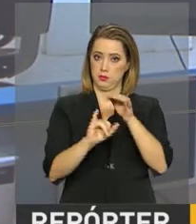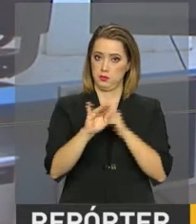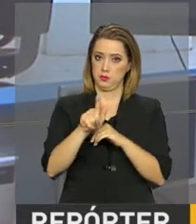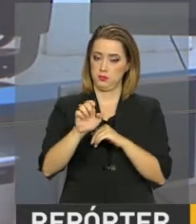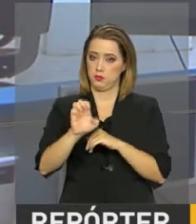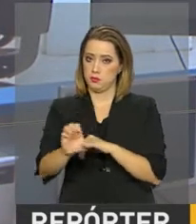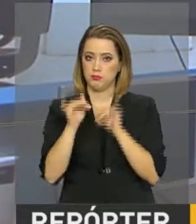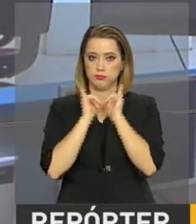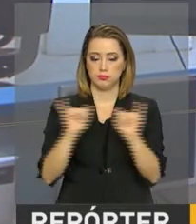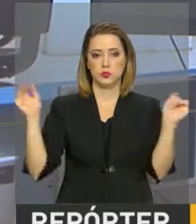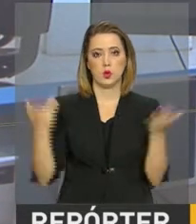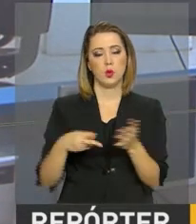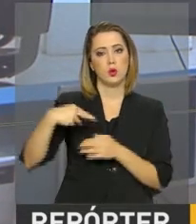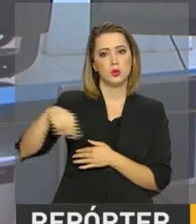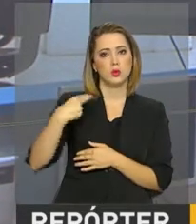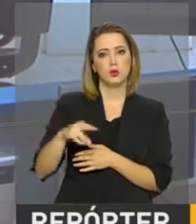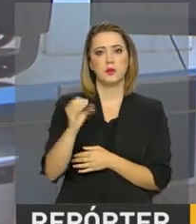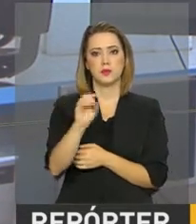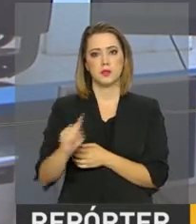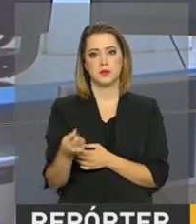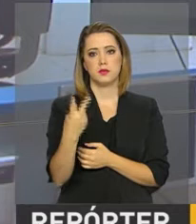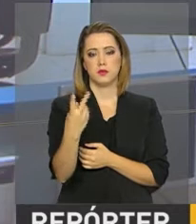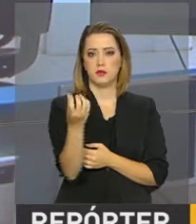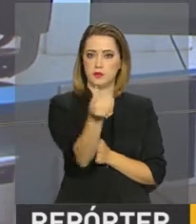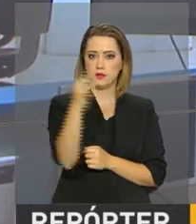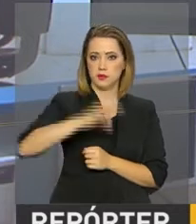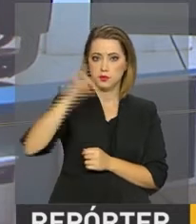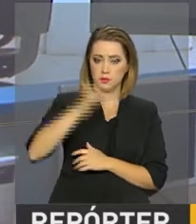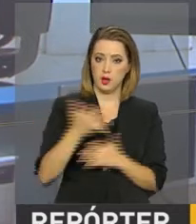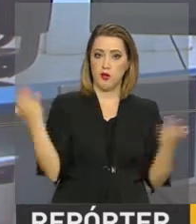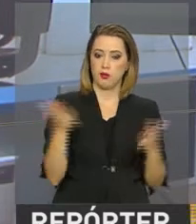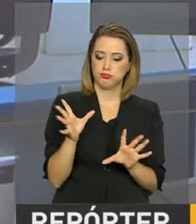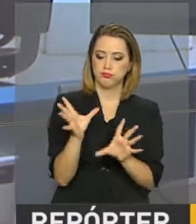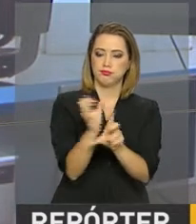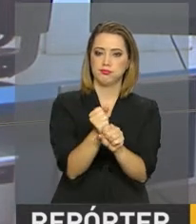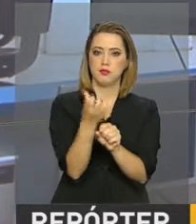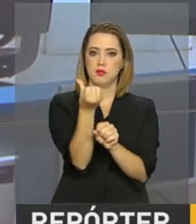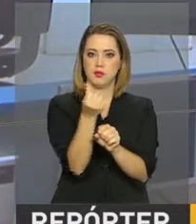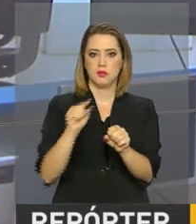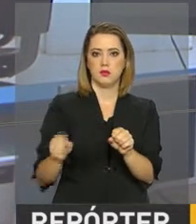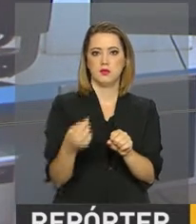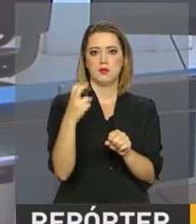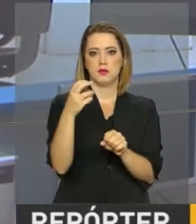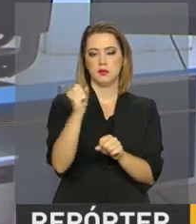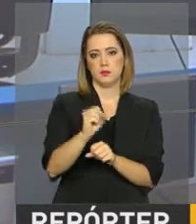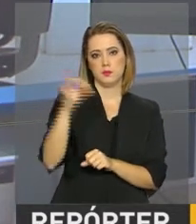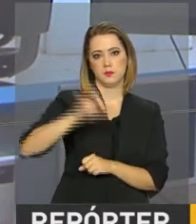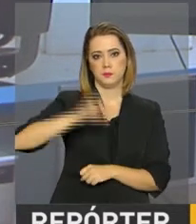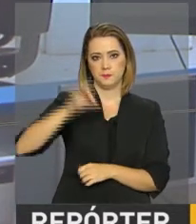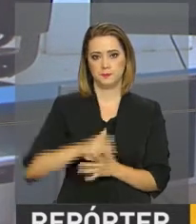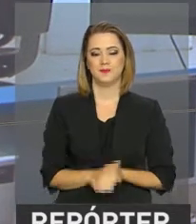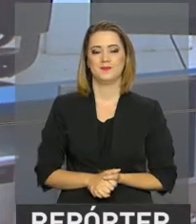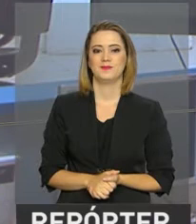índice havia ficado em 0,26 por cento com esse resultado o índice fechou o ano em 6,58 por